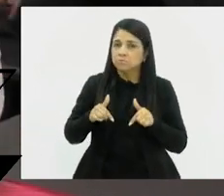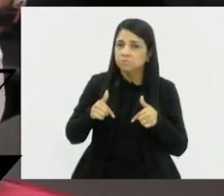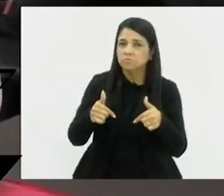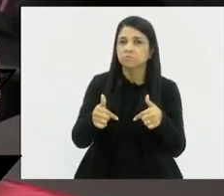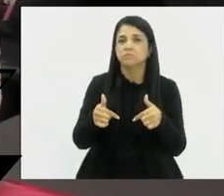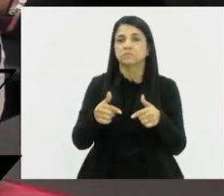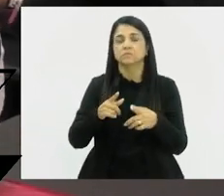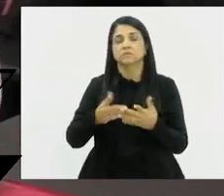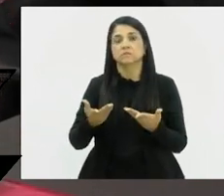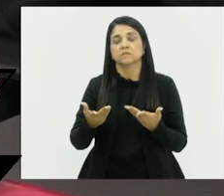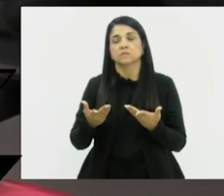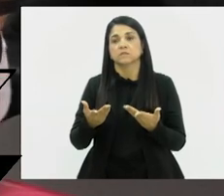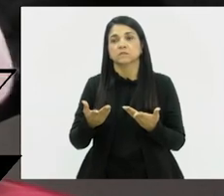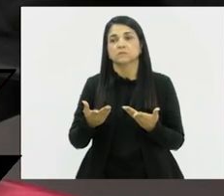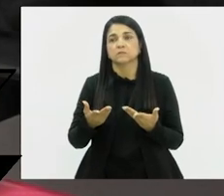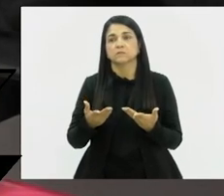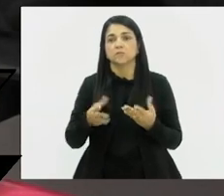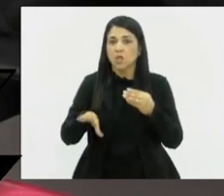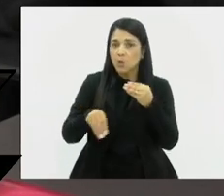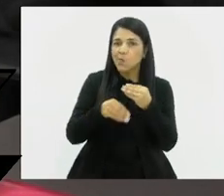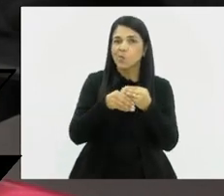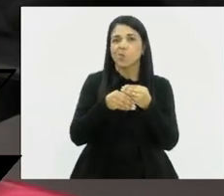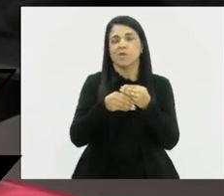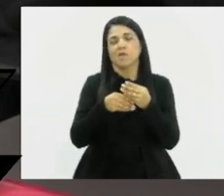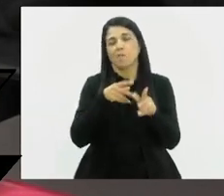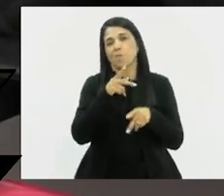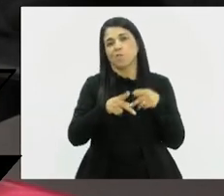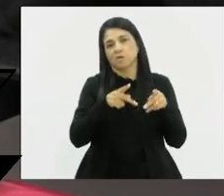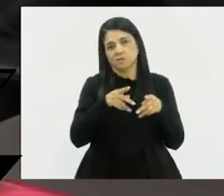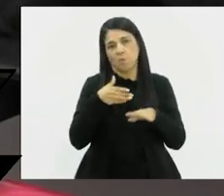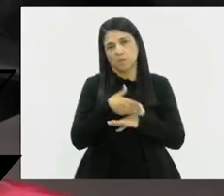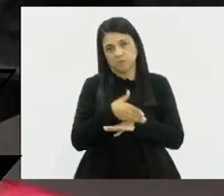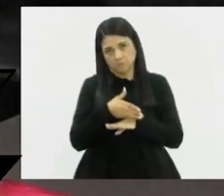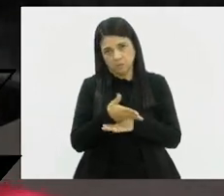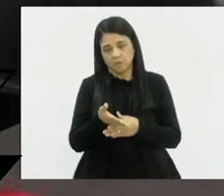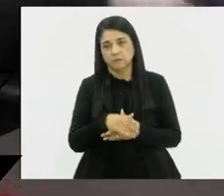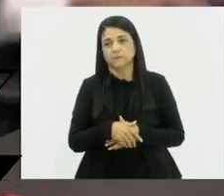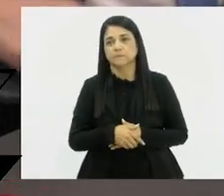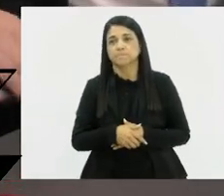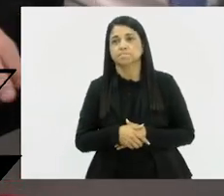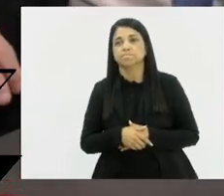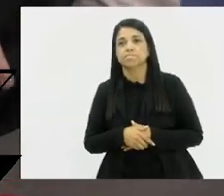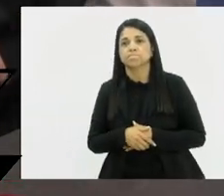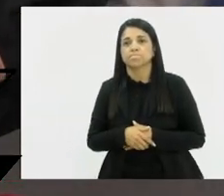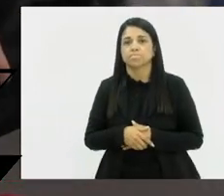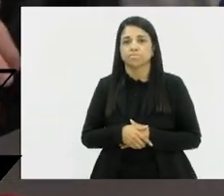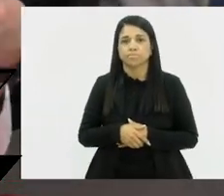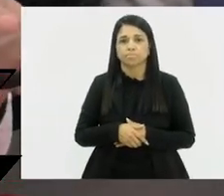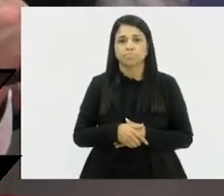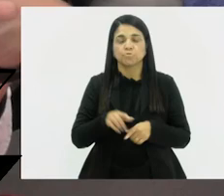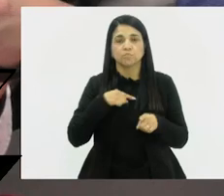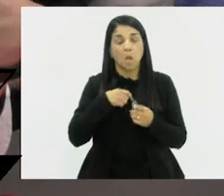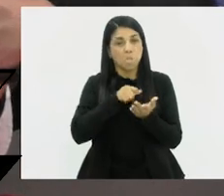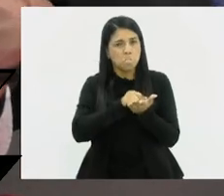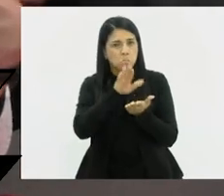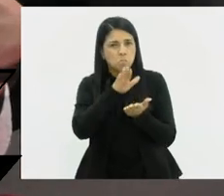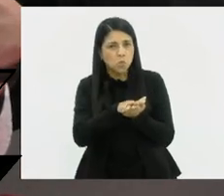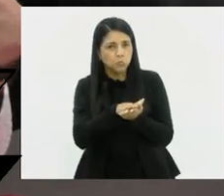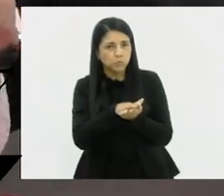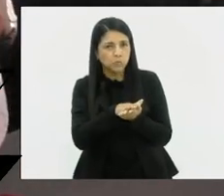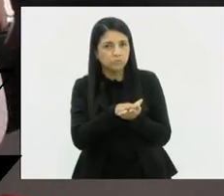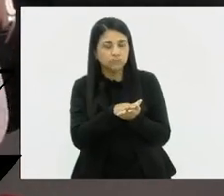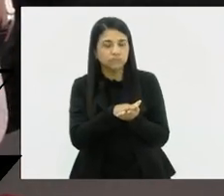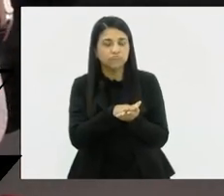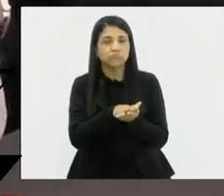das ordens e incluir os civis em participar. Serviço de... Quanto à multa, eu acho que a gente